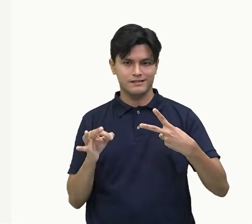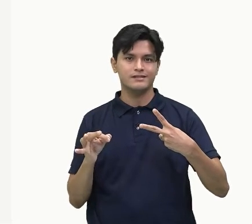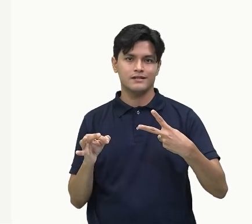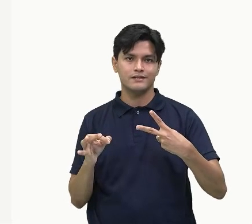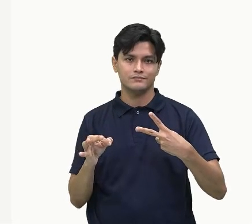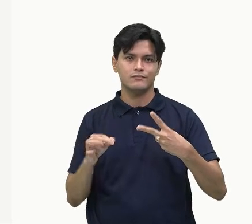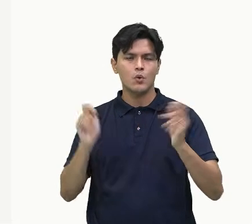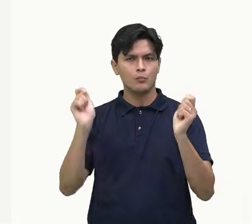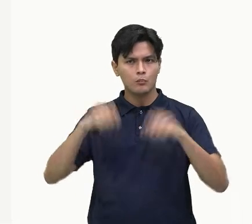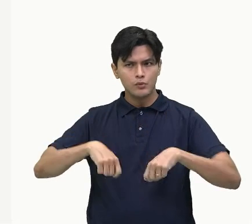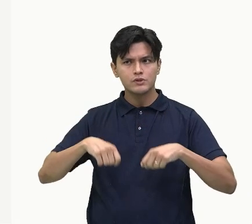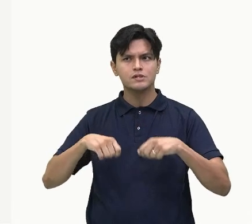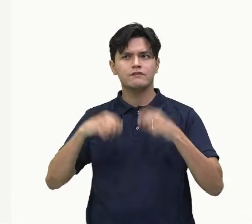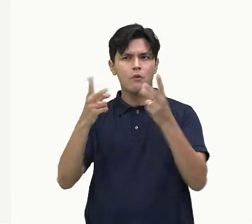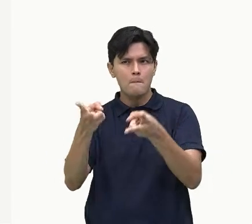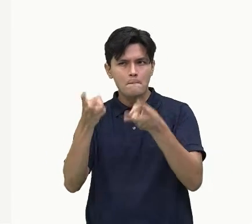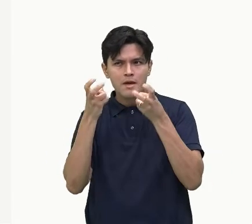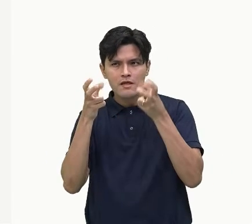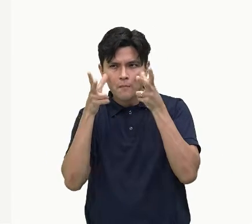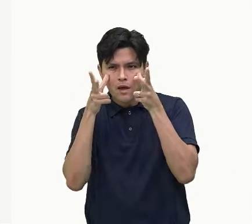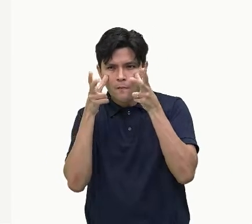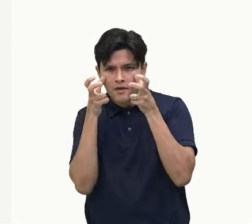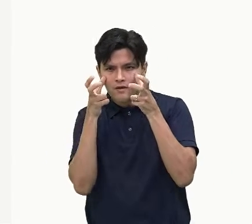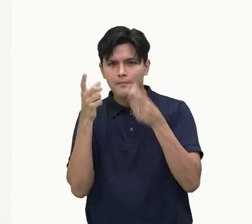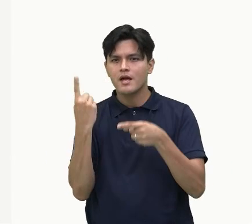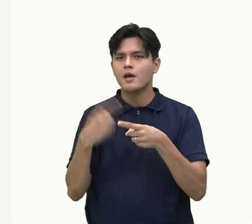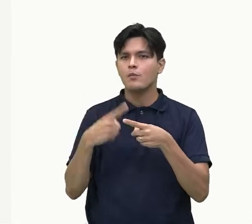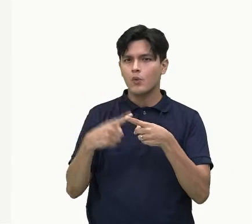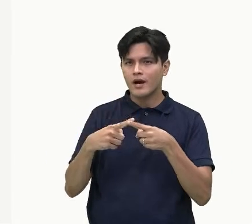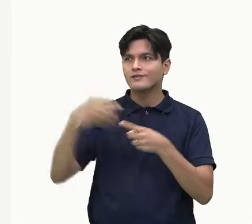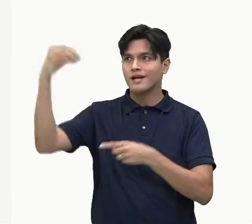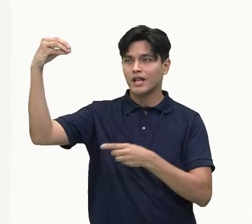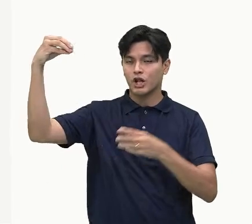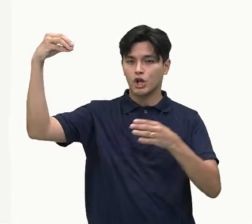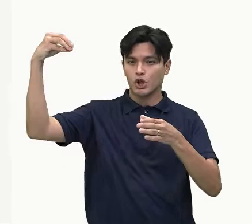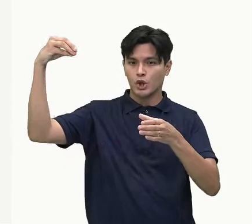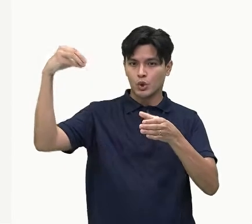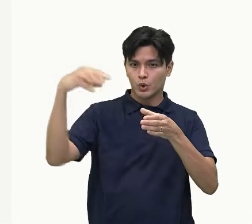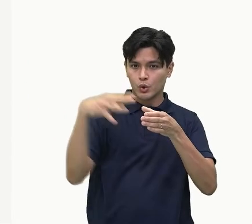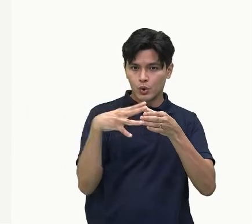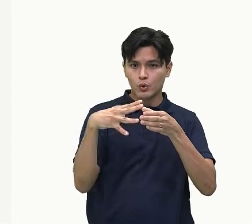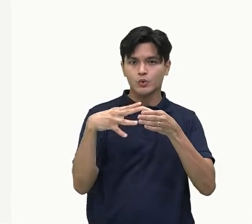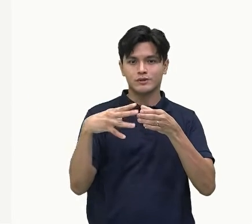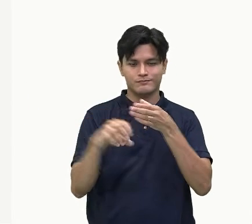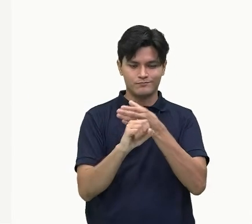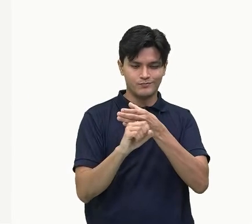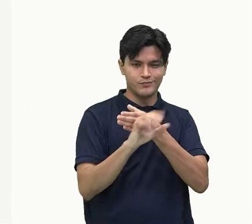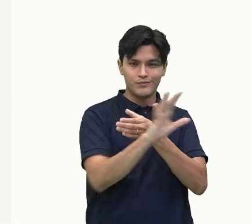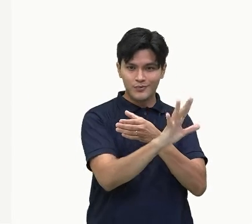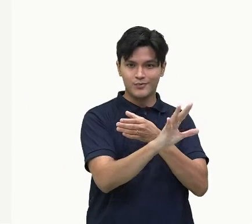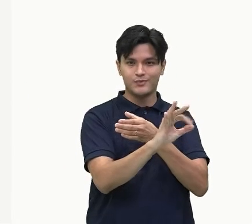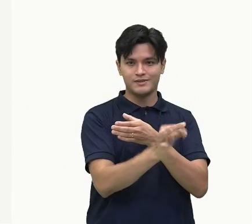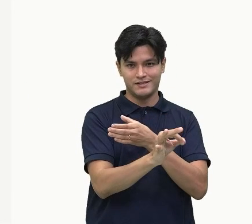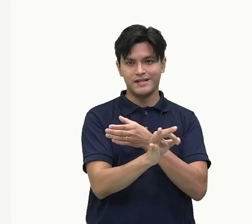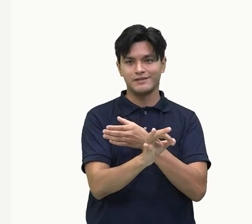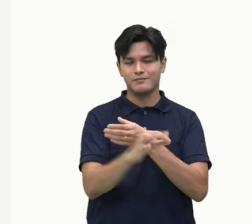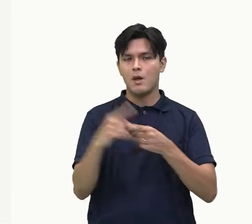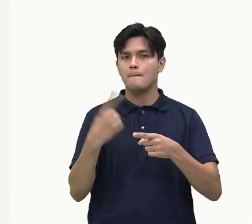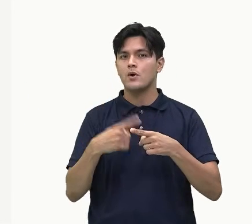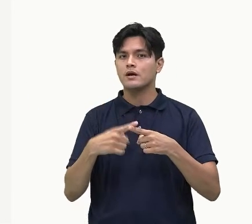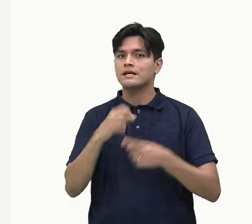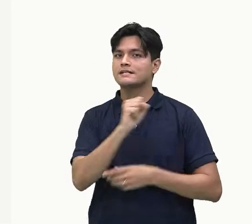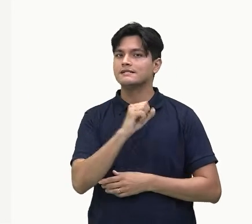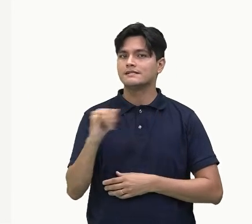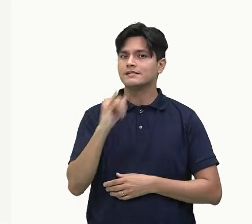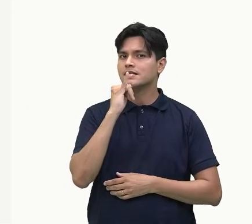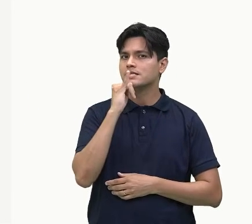a luz, a gente não enxergaria os objetos, porque os objetos que não refletem luz, eles são completamente escuros e a